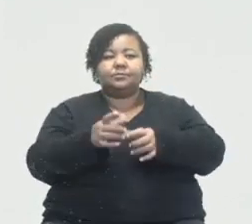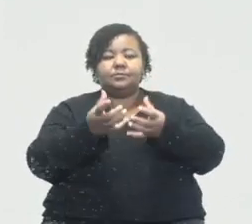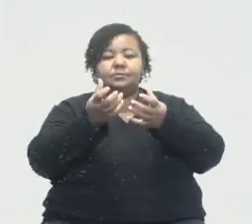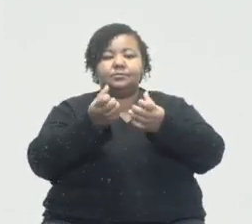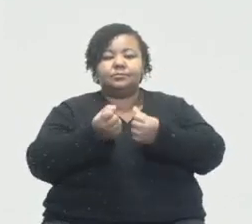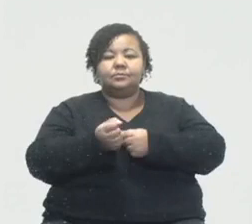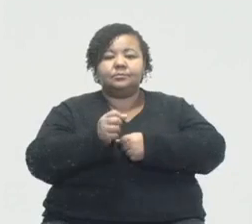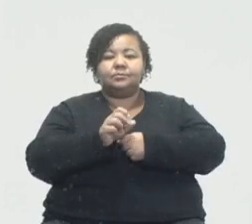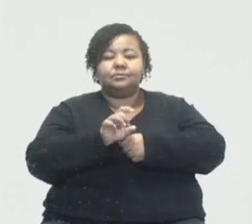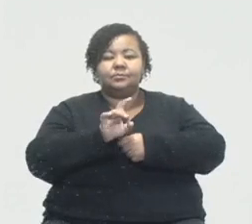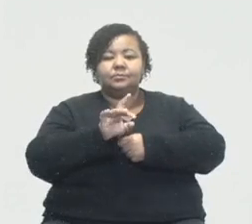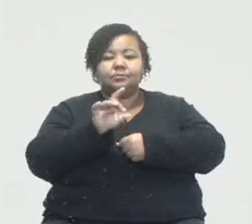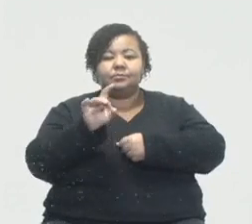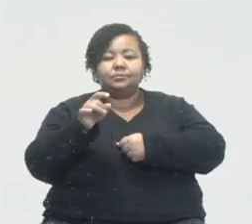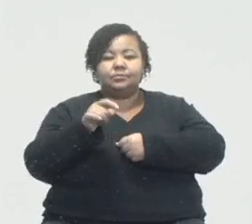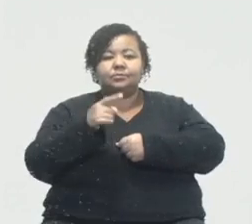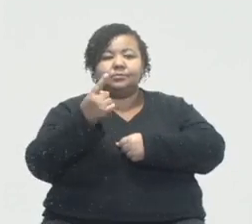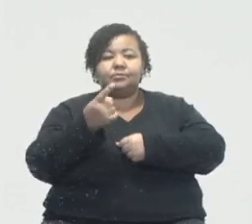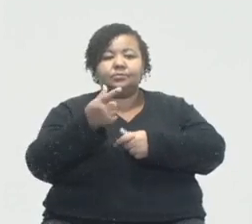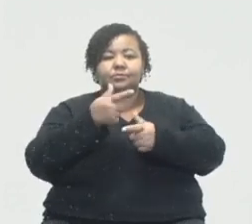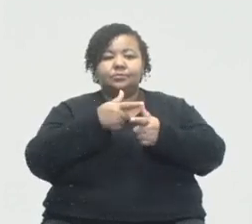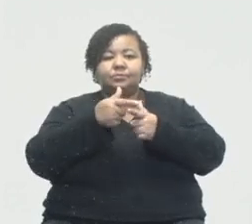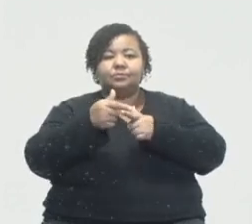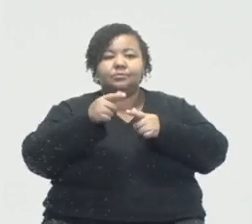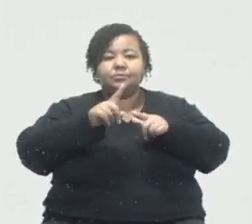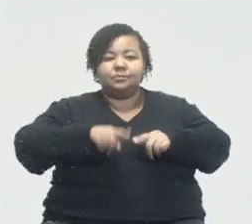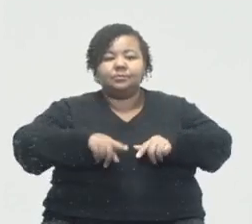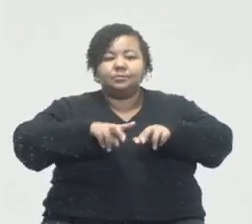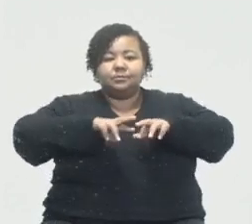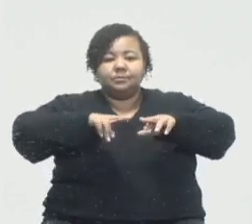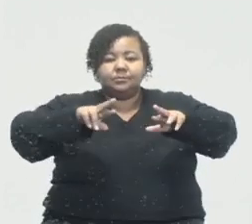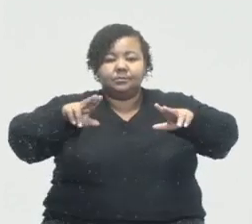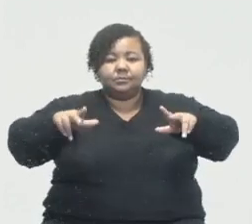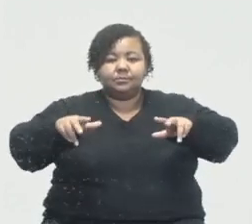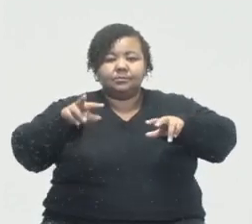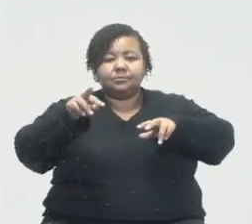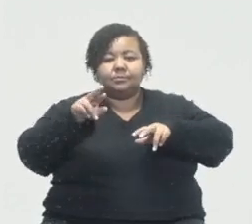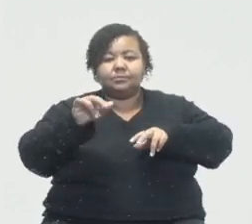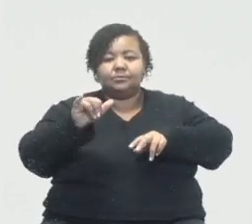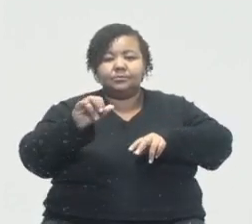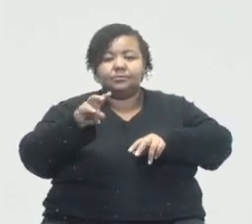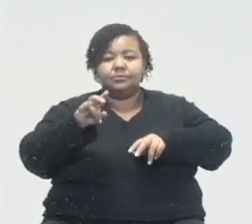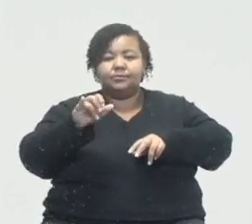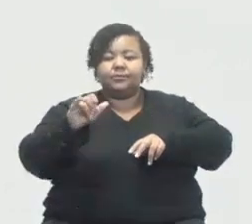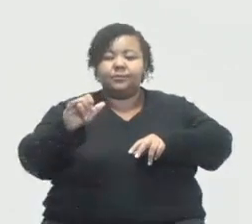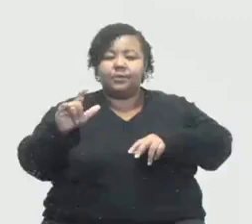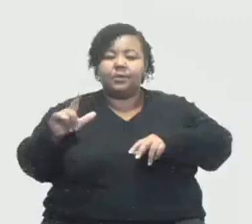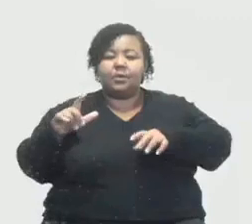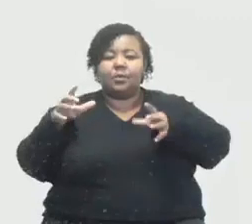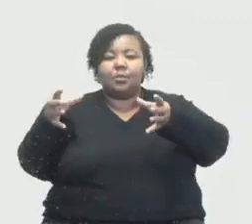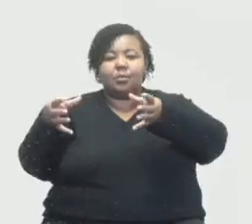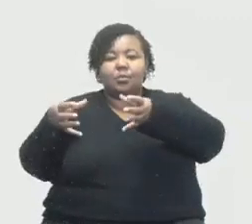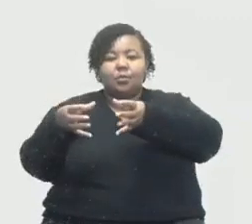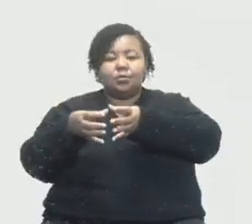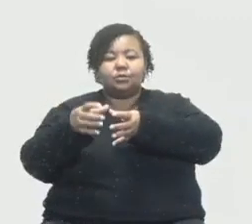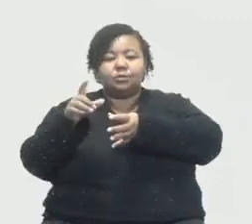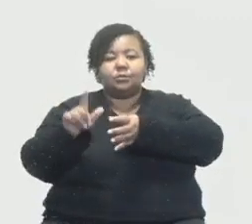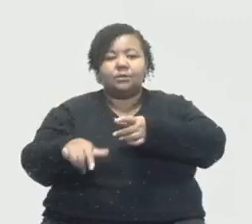admita soluções diferentes da trivial, nós temos que o conjunto é